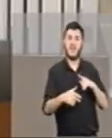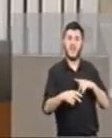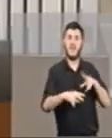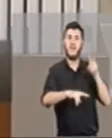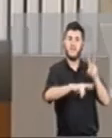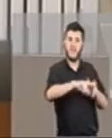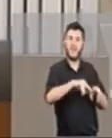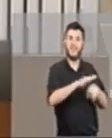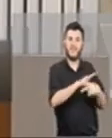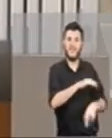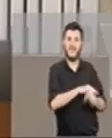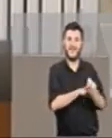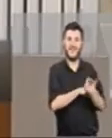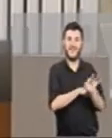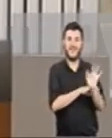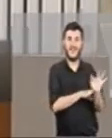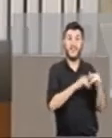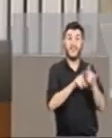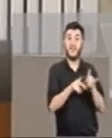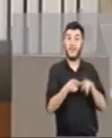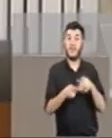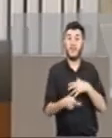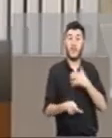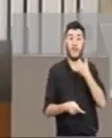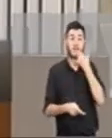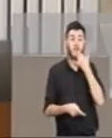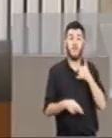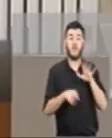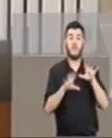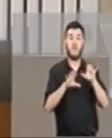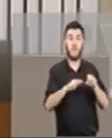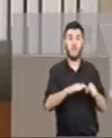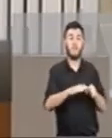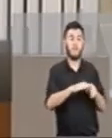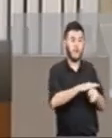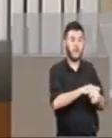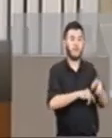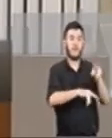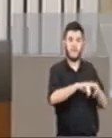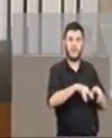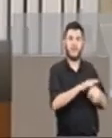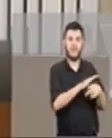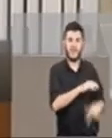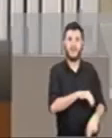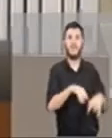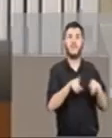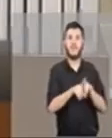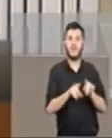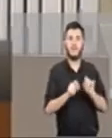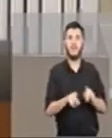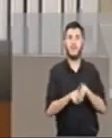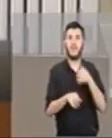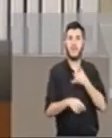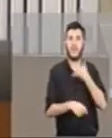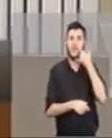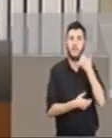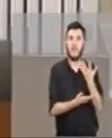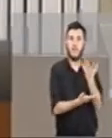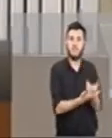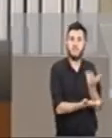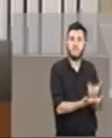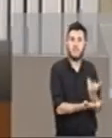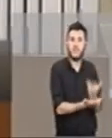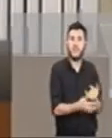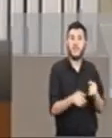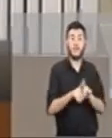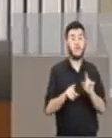de telefones que foram interceptados. Então, do ponto de vista da celeridade e da eficiência, eu penso que uma Suprema Corte, como já votamos